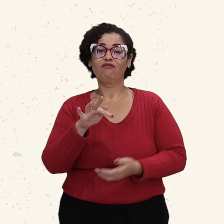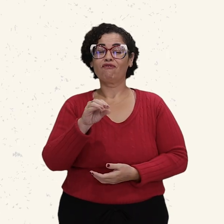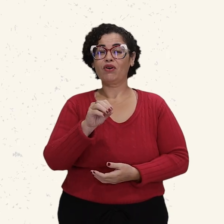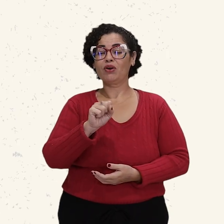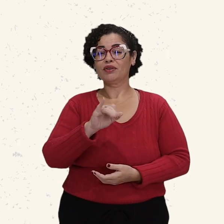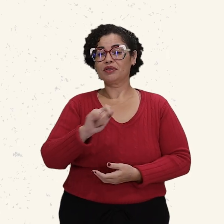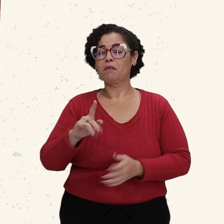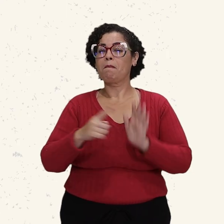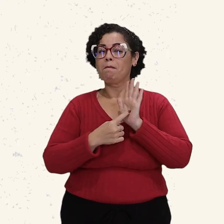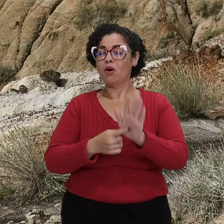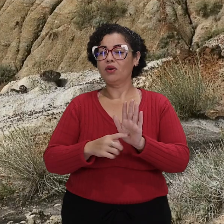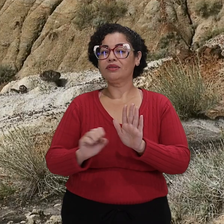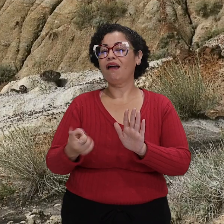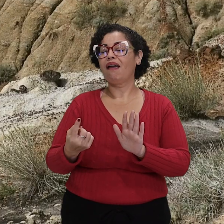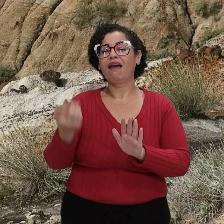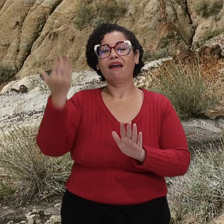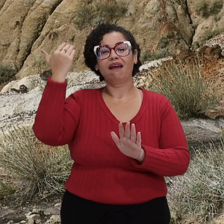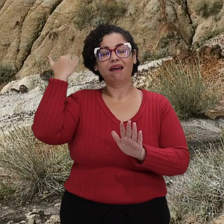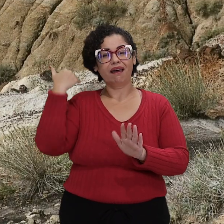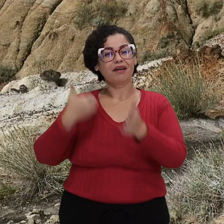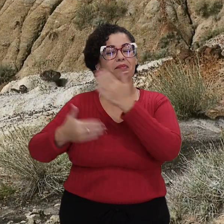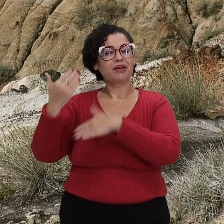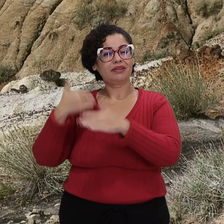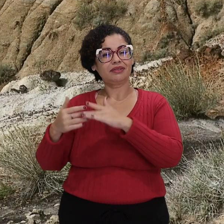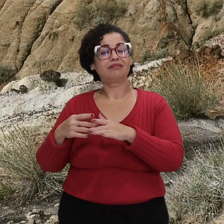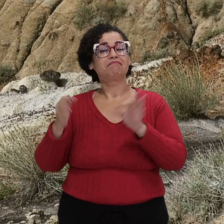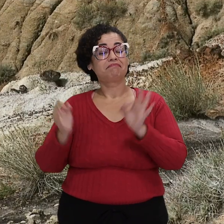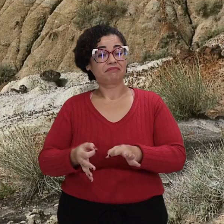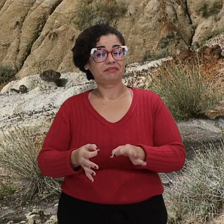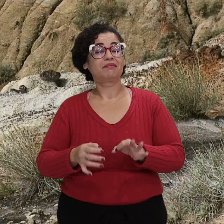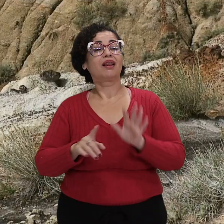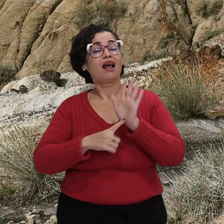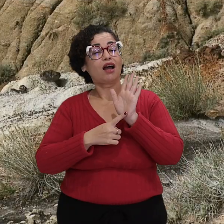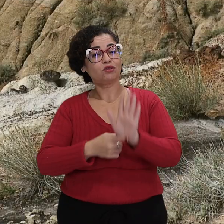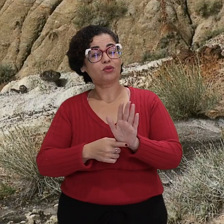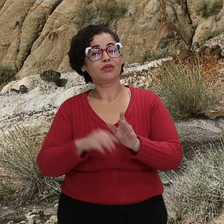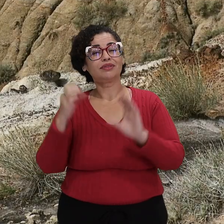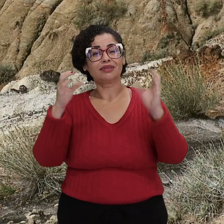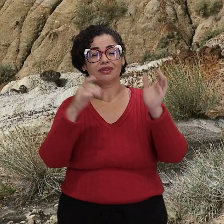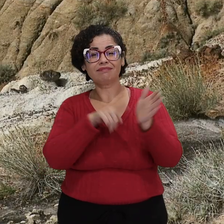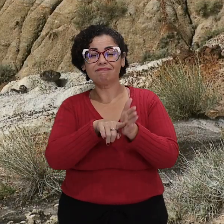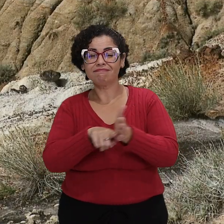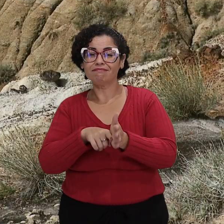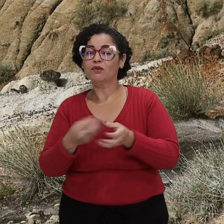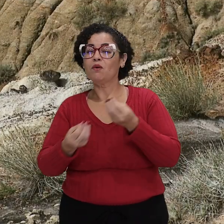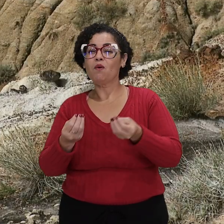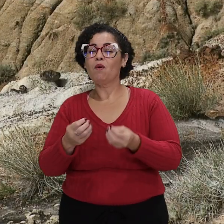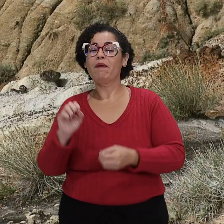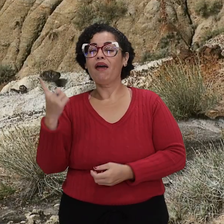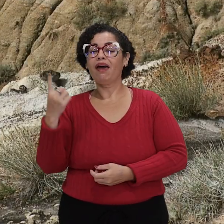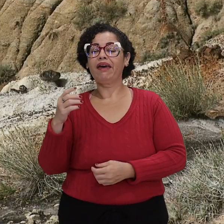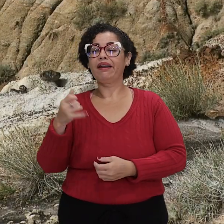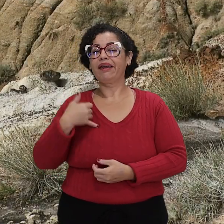só revelam como eram os seres vivos no passado, mas também ajudam os cientistas a entender a idade das